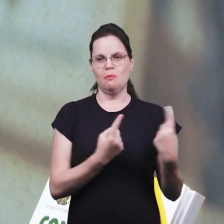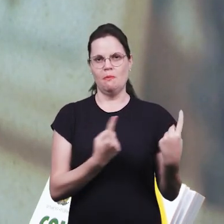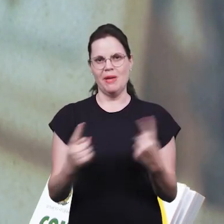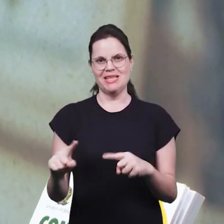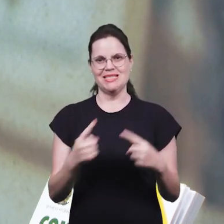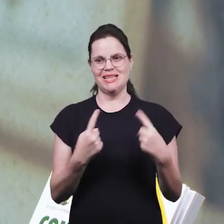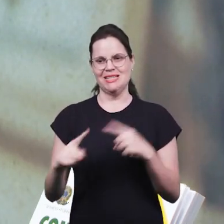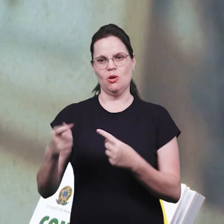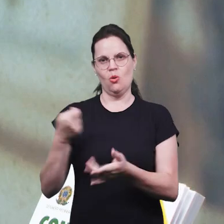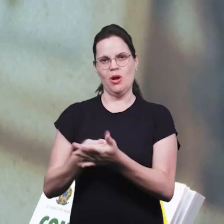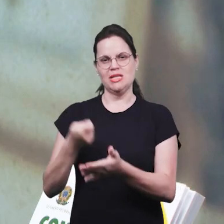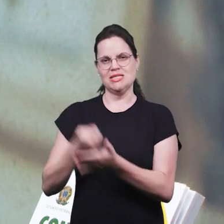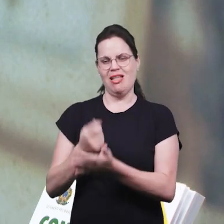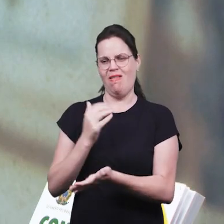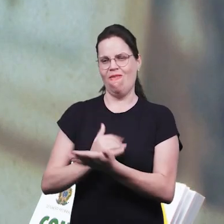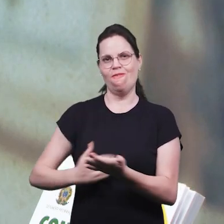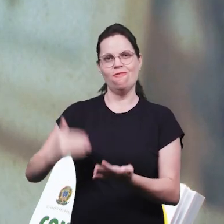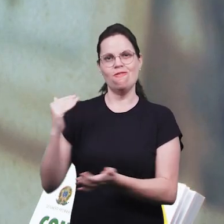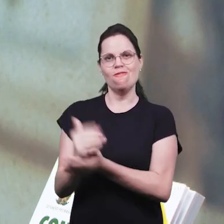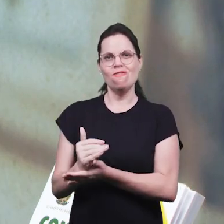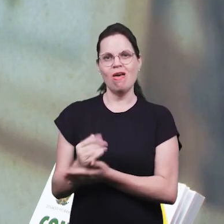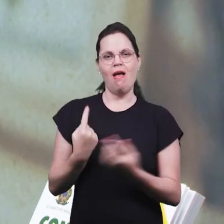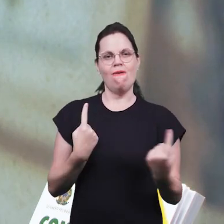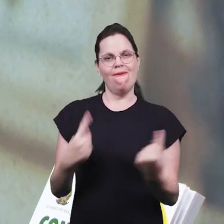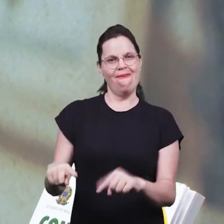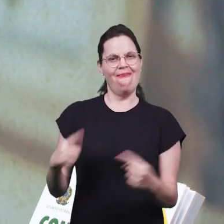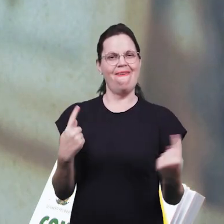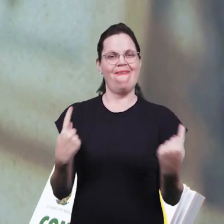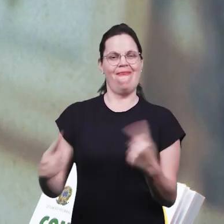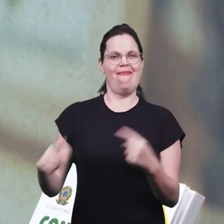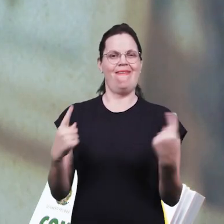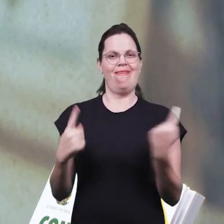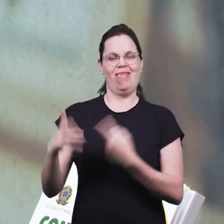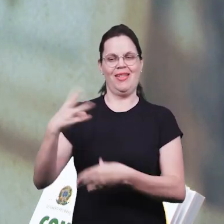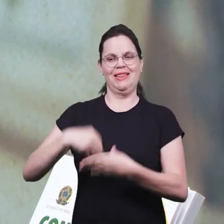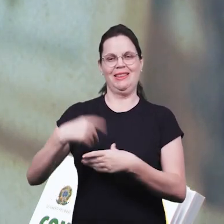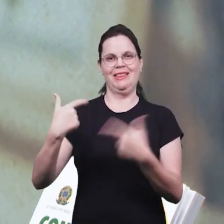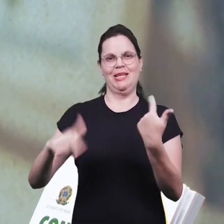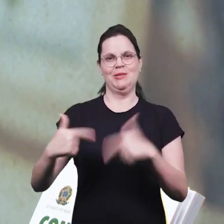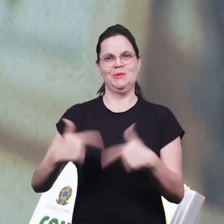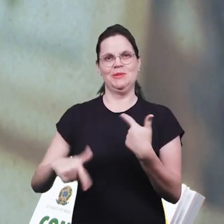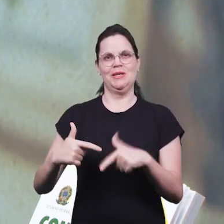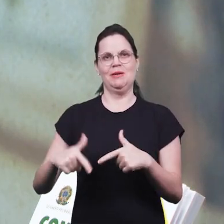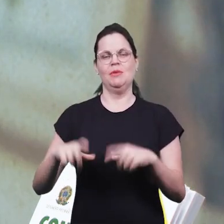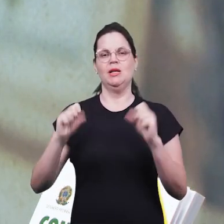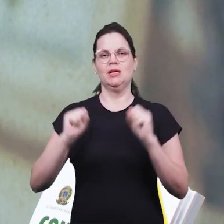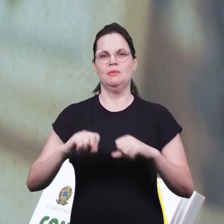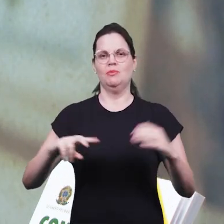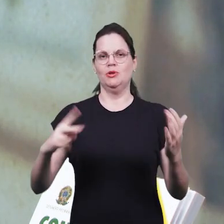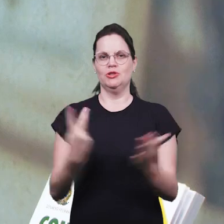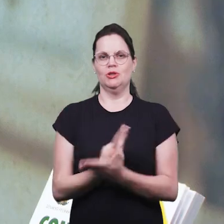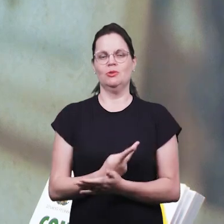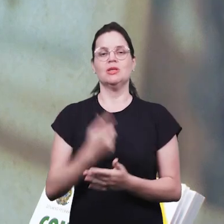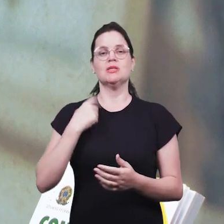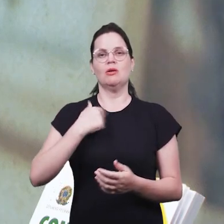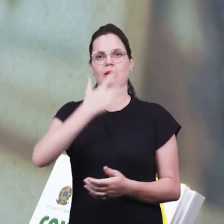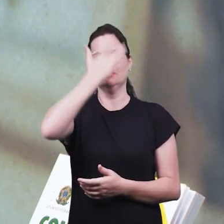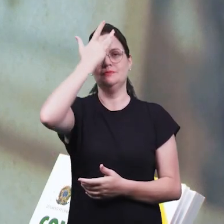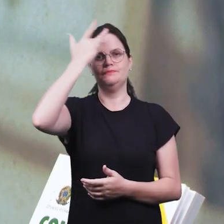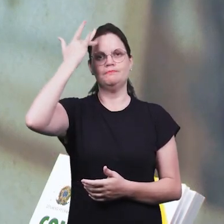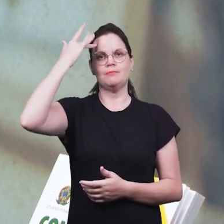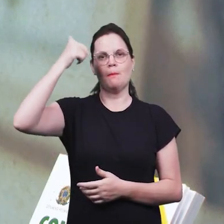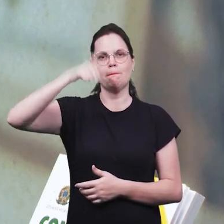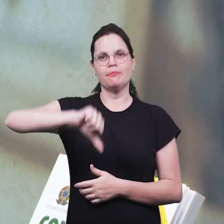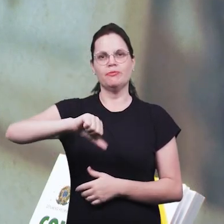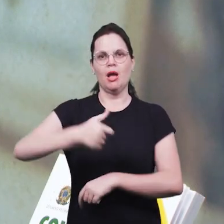de cobranças exageradas, aquelas perseguições no ambiente de trabalho que afetam gravemente a saúde psicológica